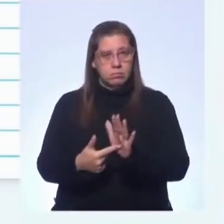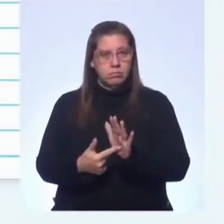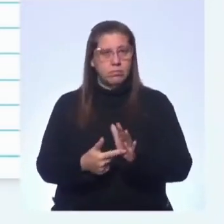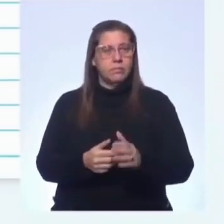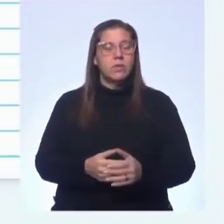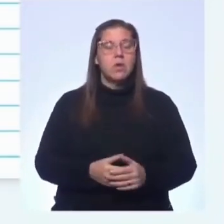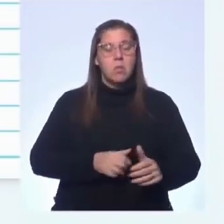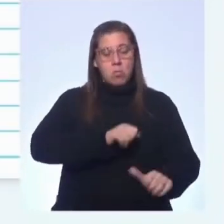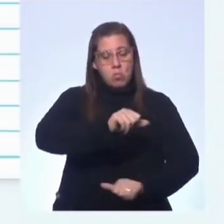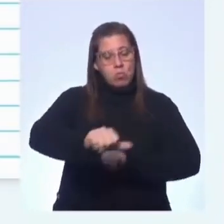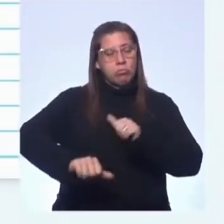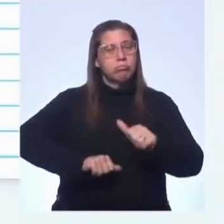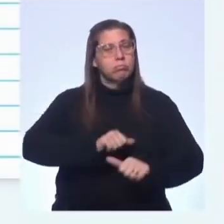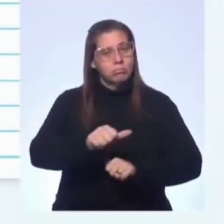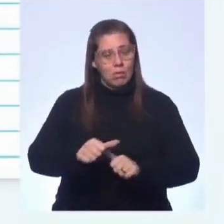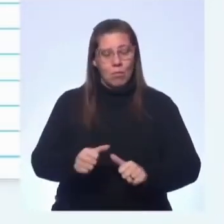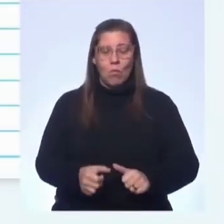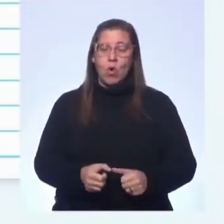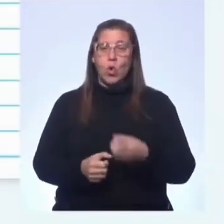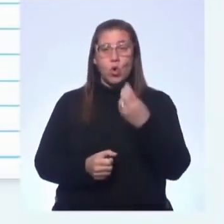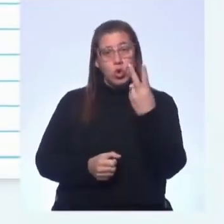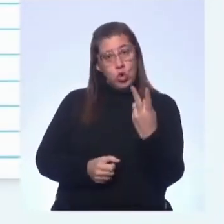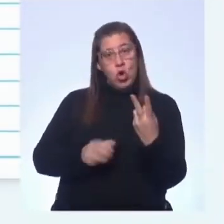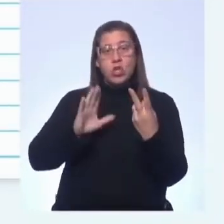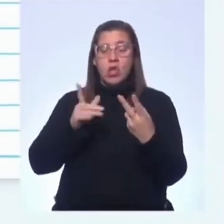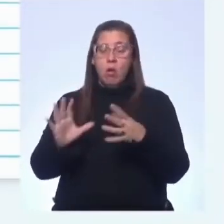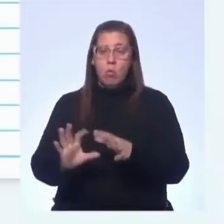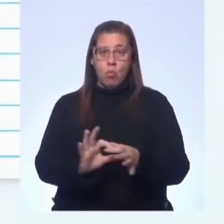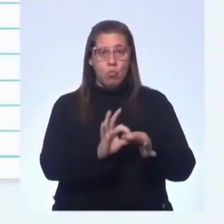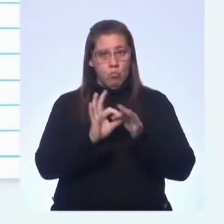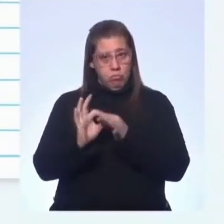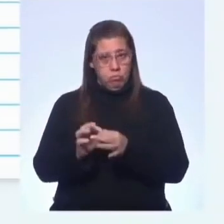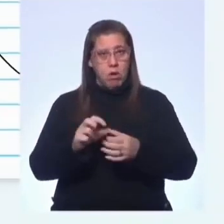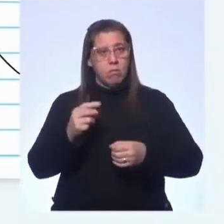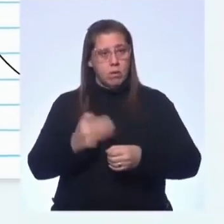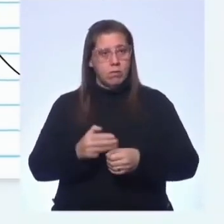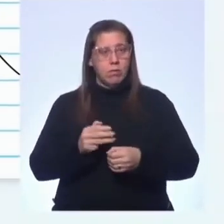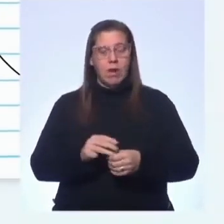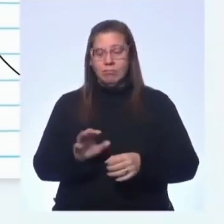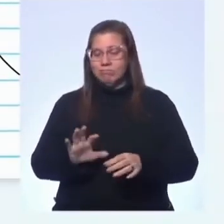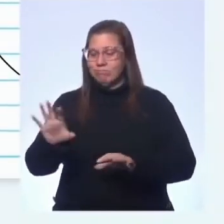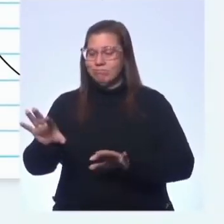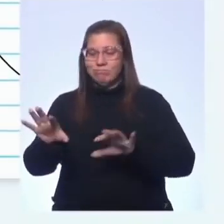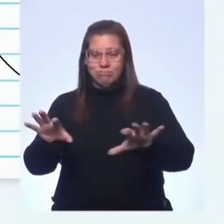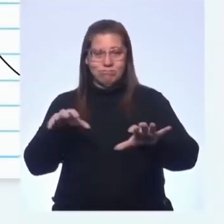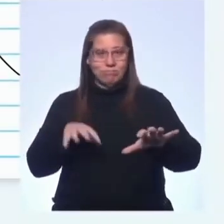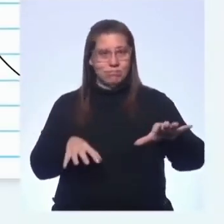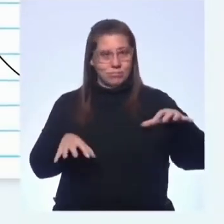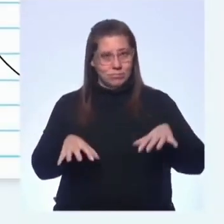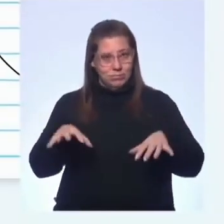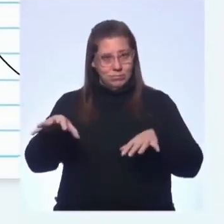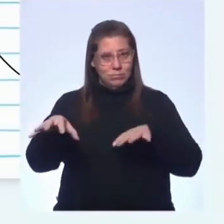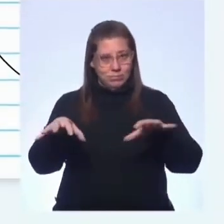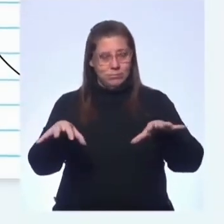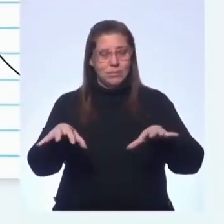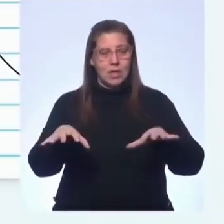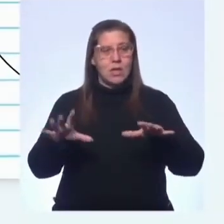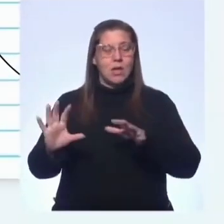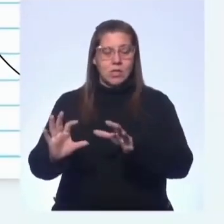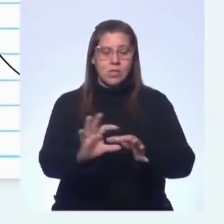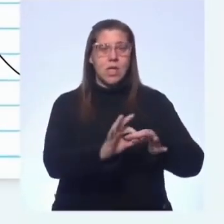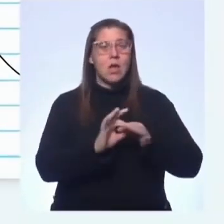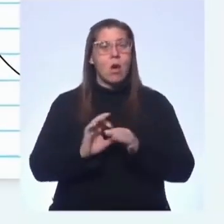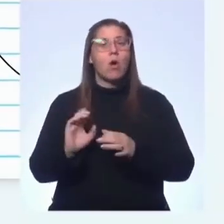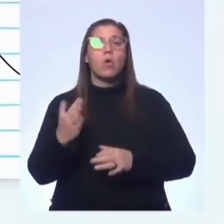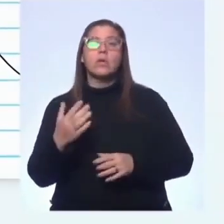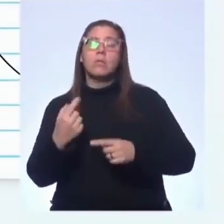desmembraram e geraram deste modo 2 municípios já integrados, os arranjos surgem naturalmente. Em geral, as interações ocorrem pela